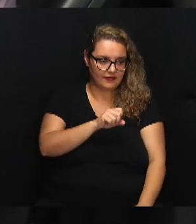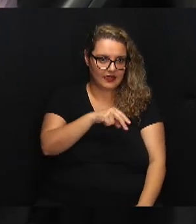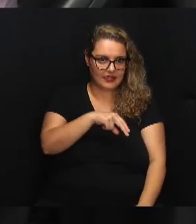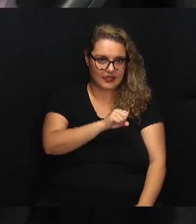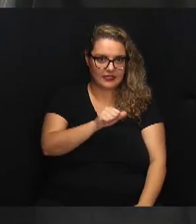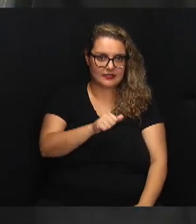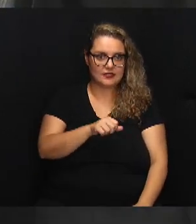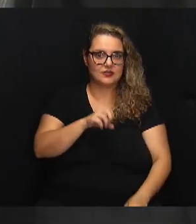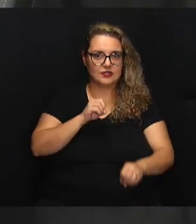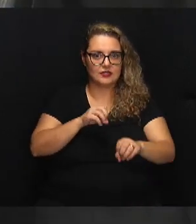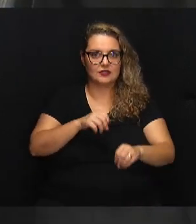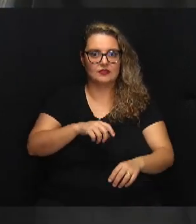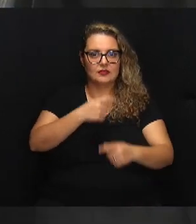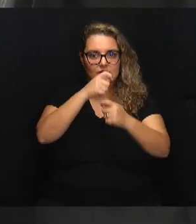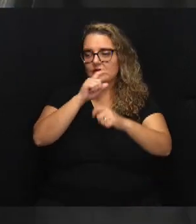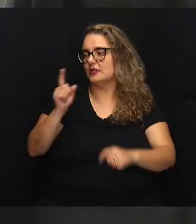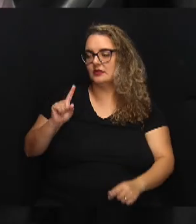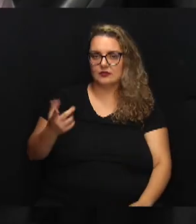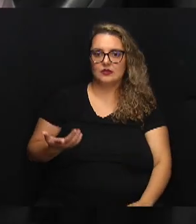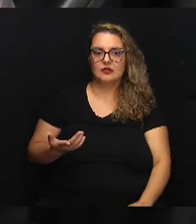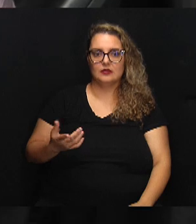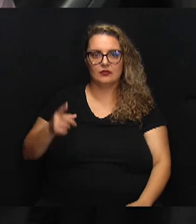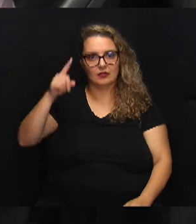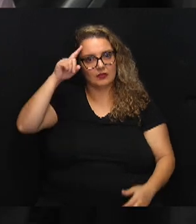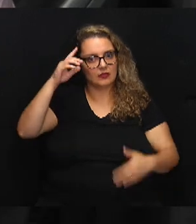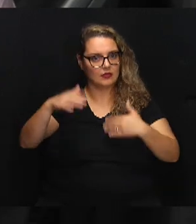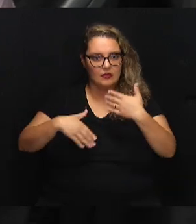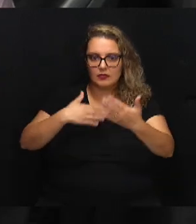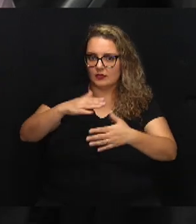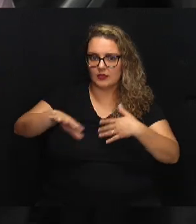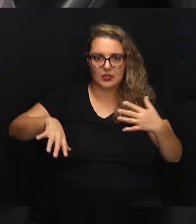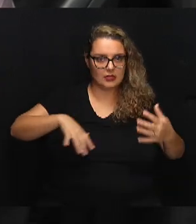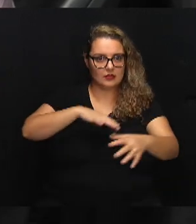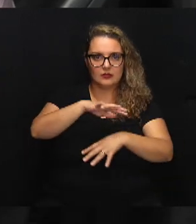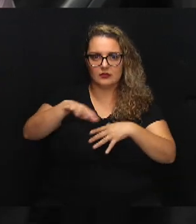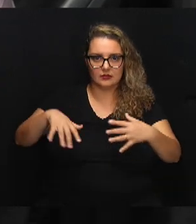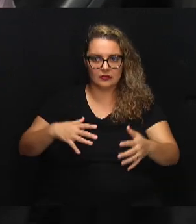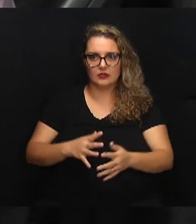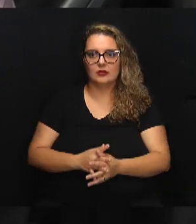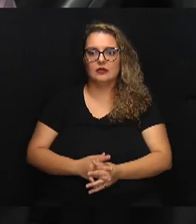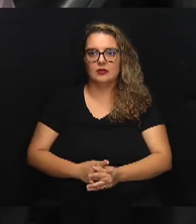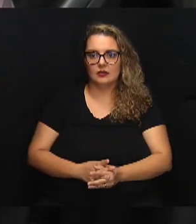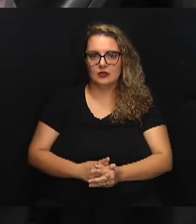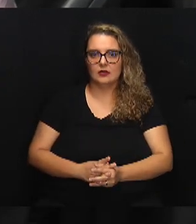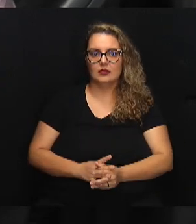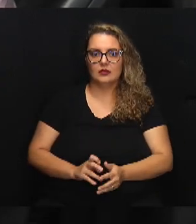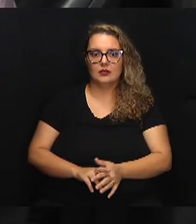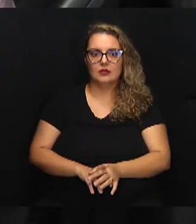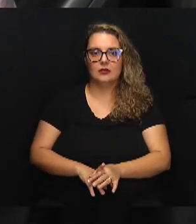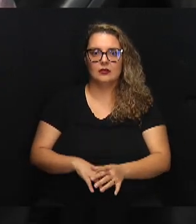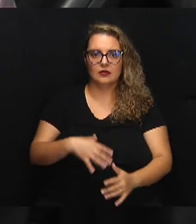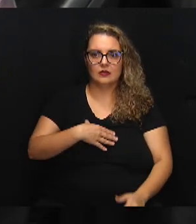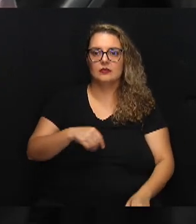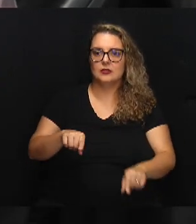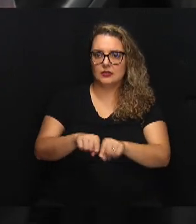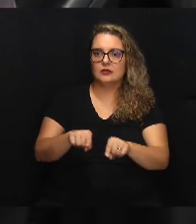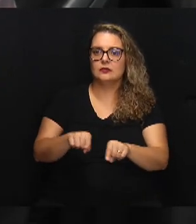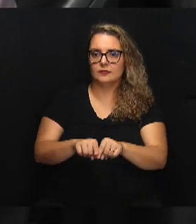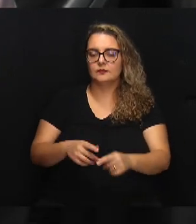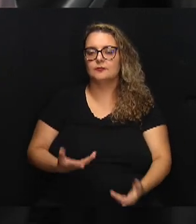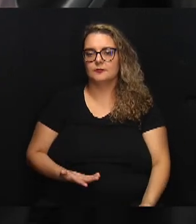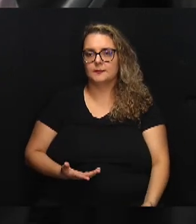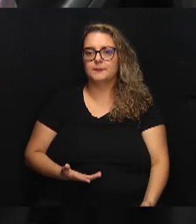não? Não, ainda não. Ah, então ainda a rotina de vocês era bem, né? Com os meninos sim, também. Sim. E eu gostava